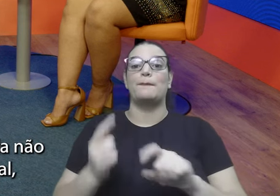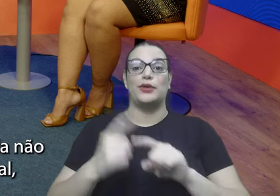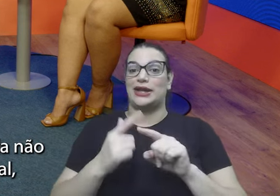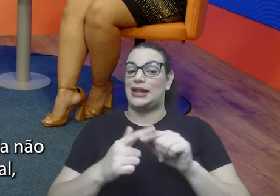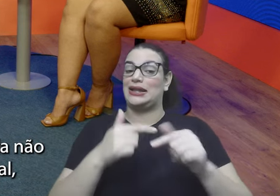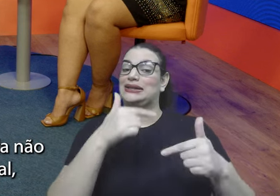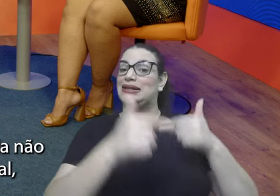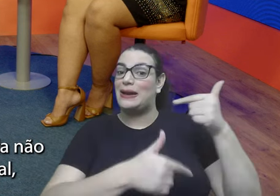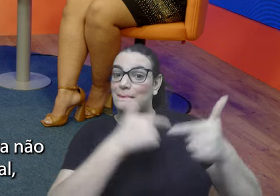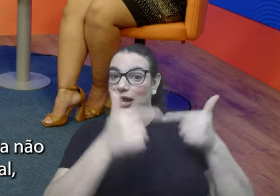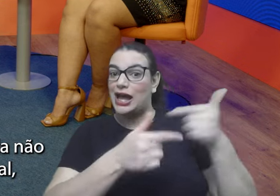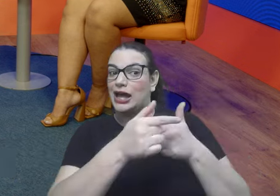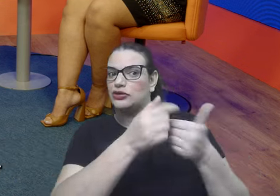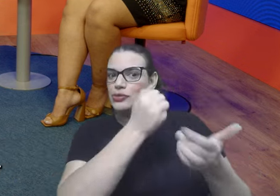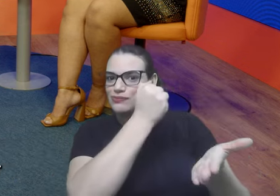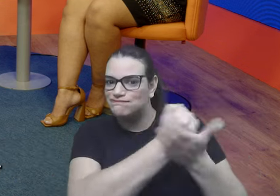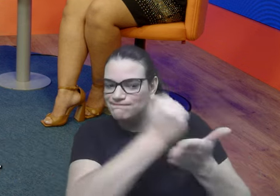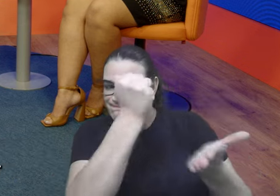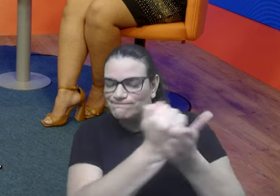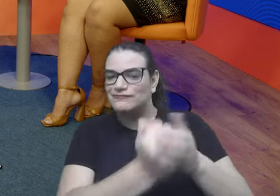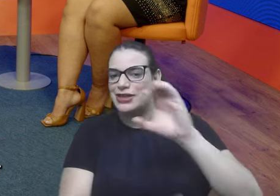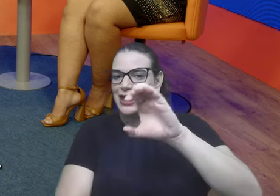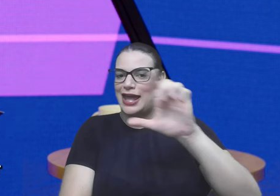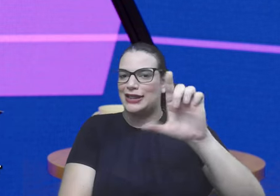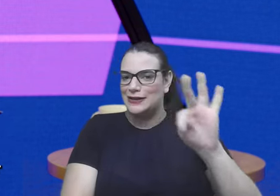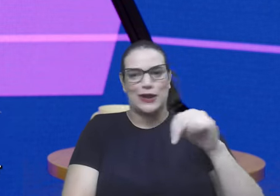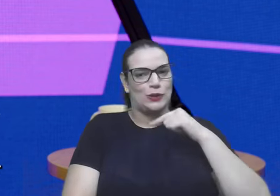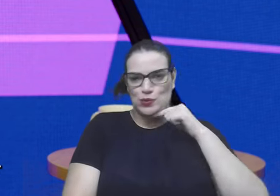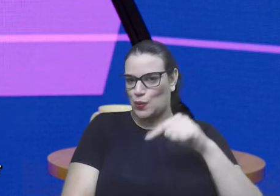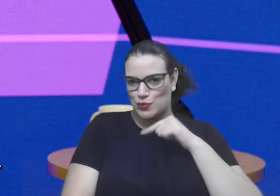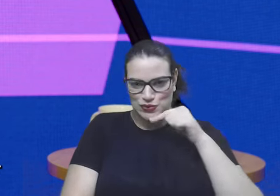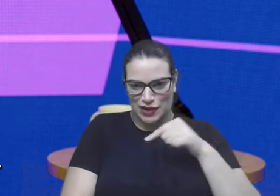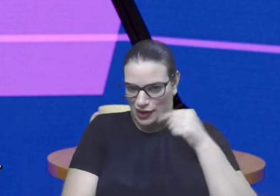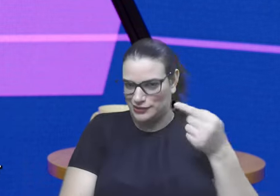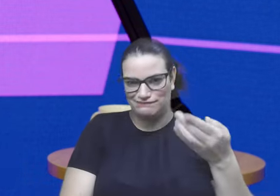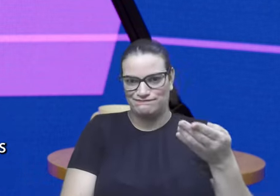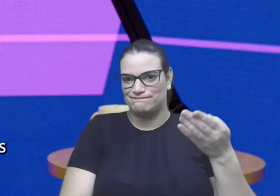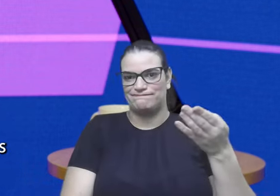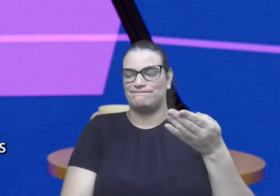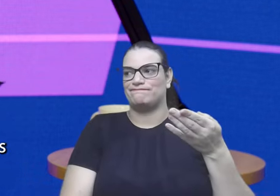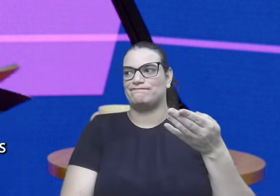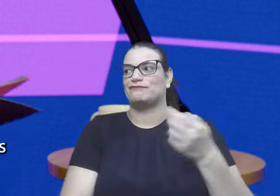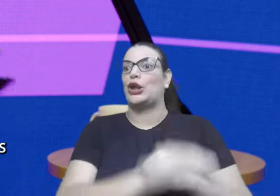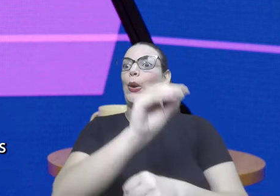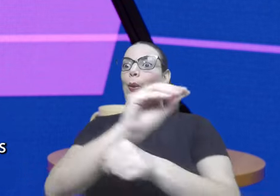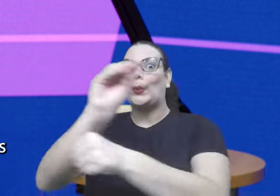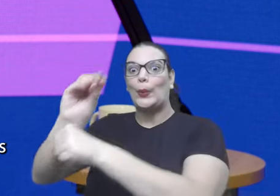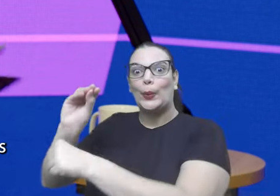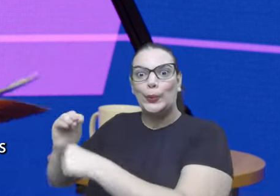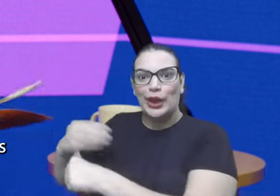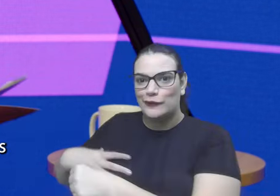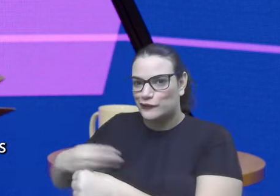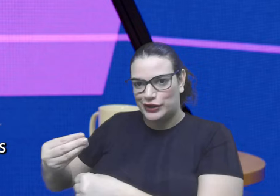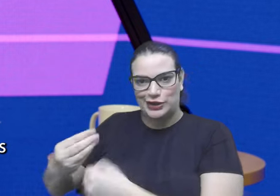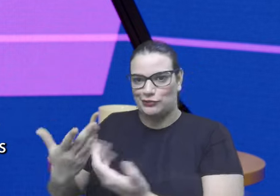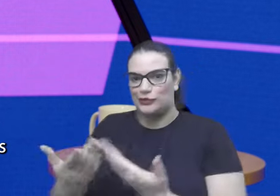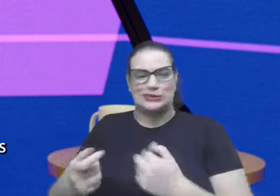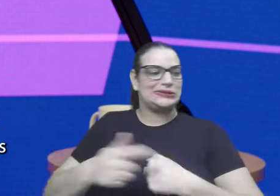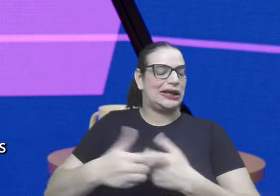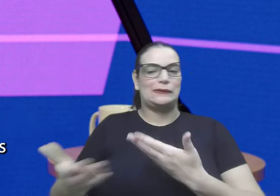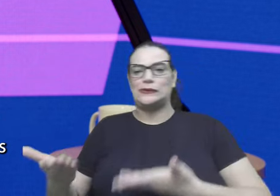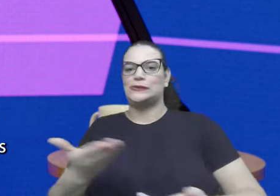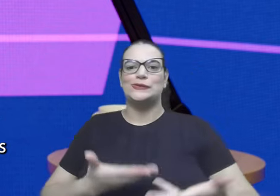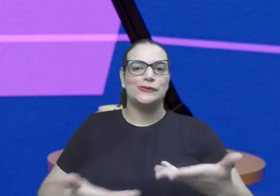emprego formal porque ela precisa cuidar né Dire tanto os cuidados diretos quanto